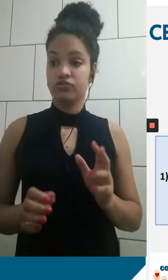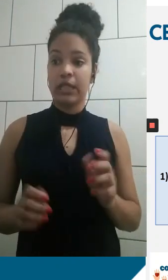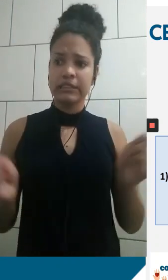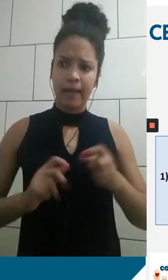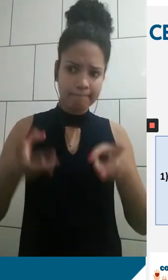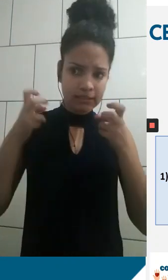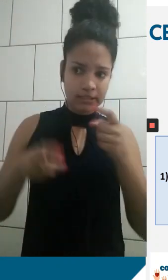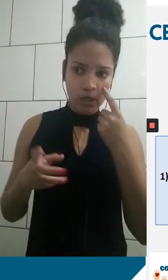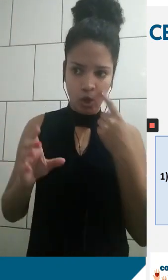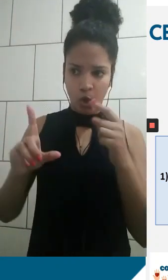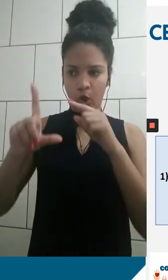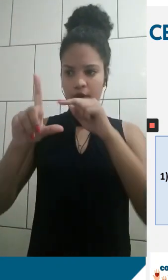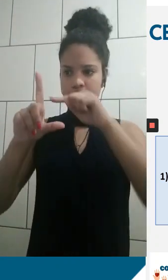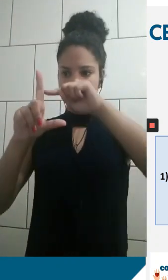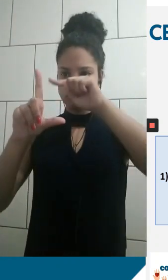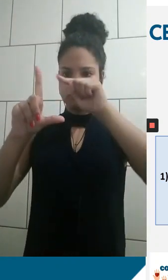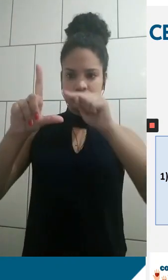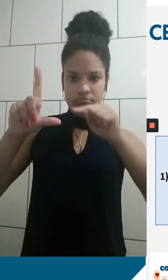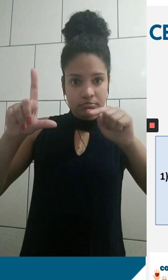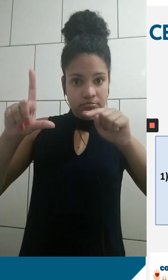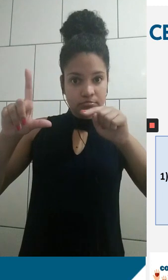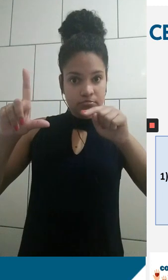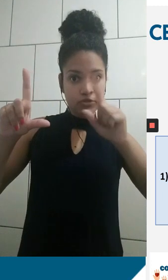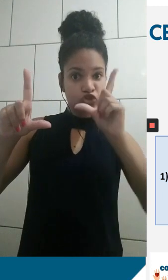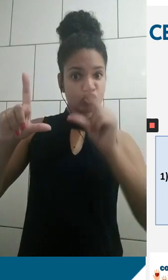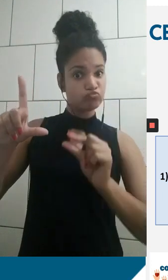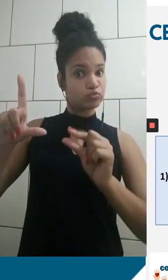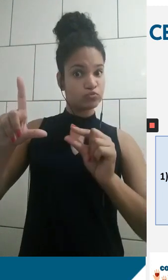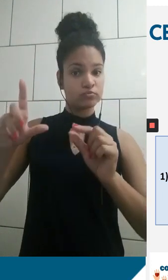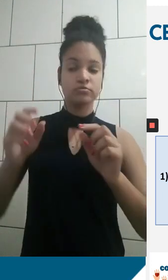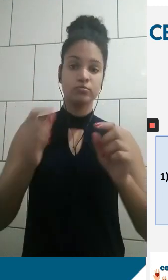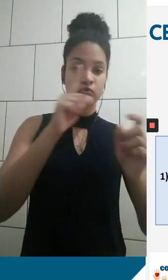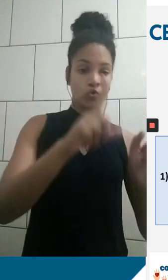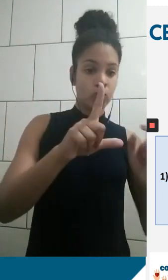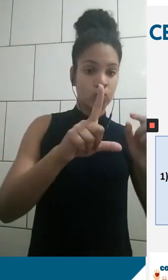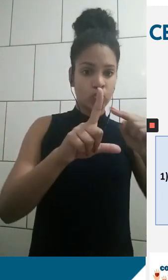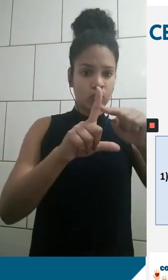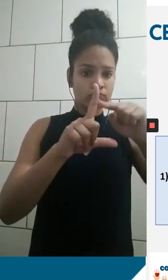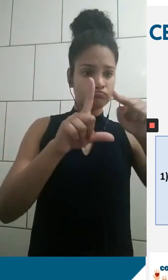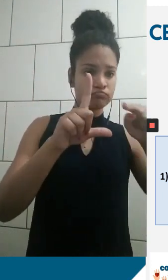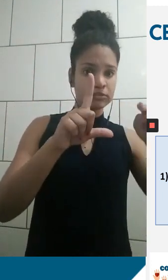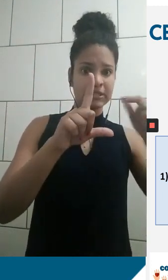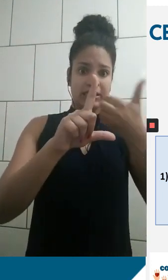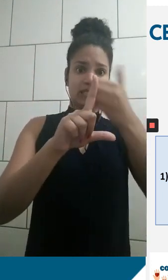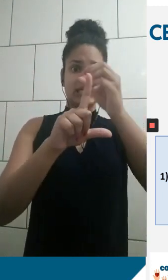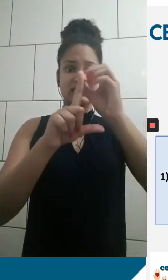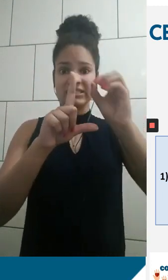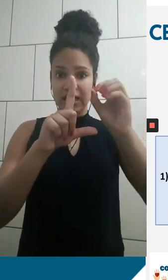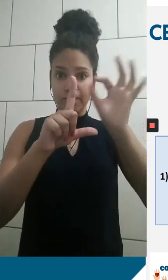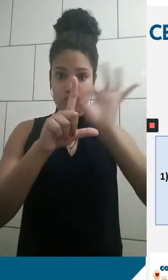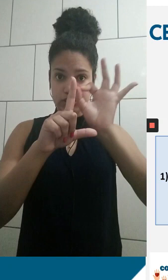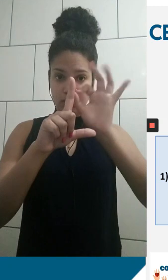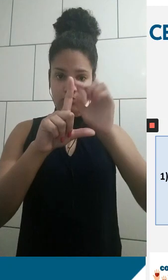apresentados. Aqui quase não altera, ó, 100% de atividade da enzima, não passa de 80%,